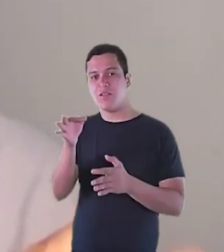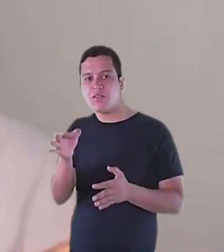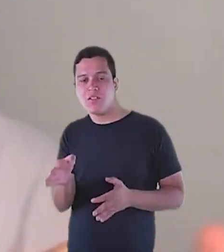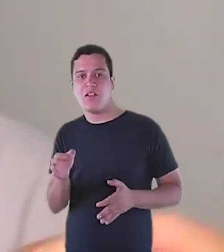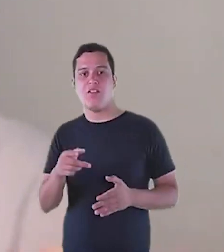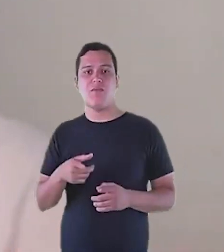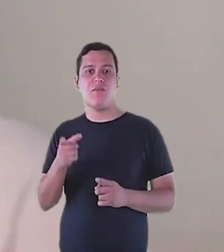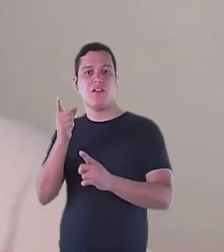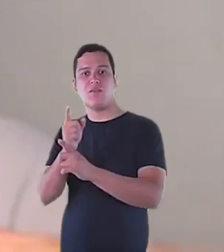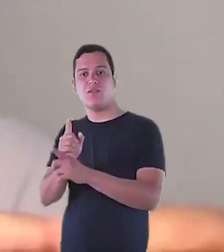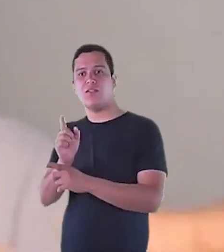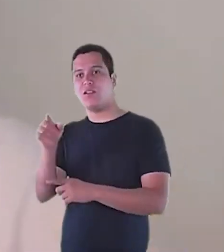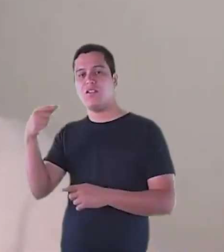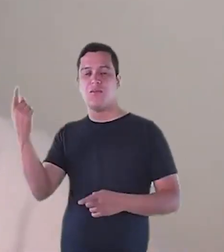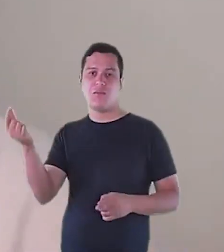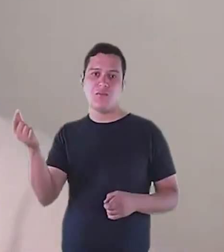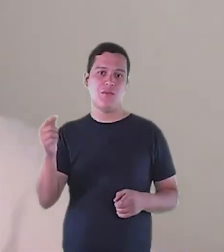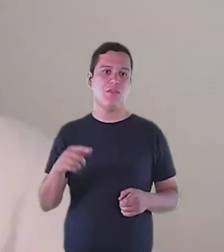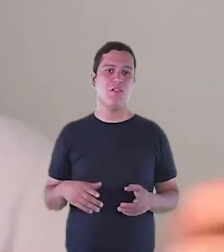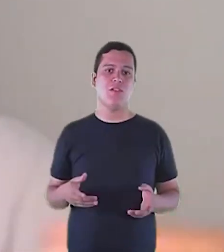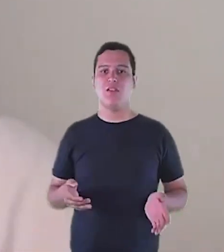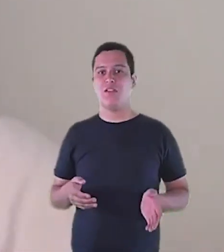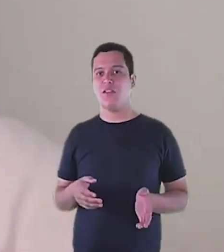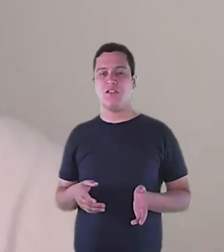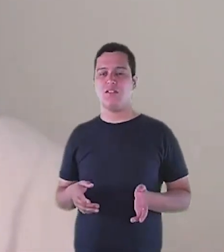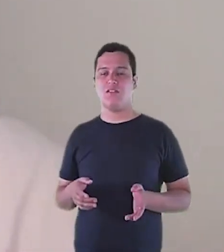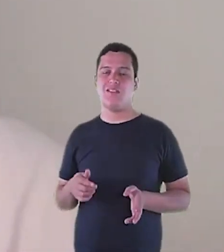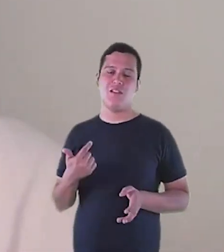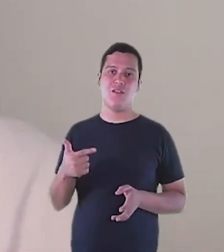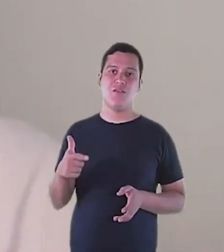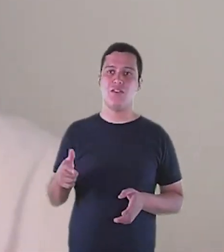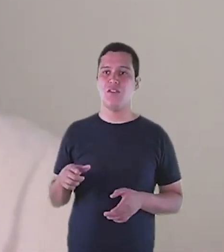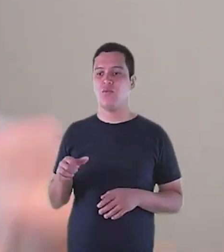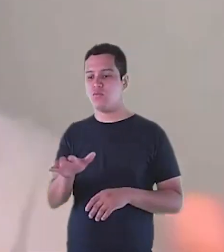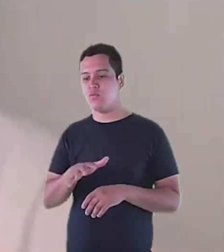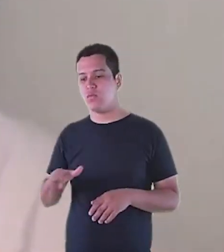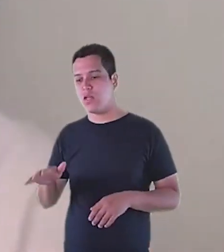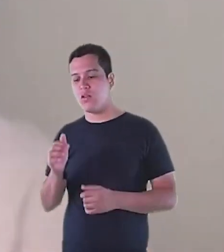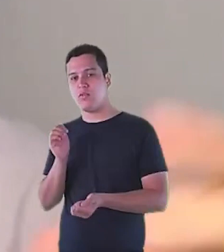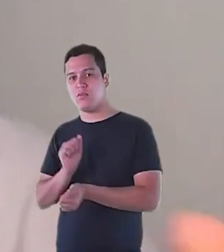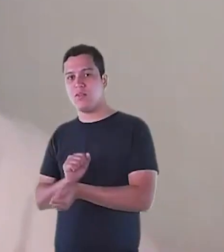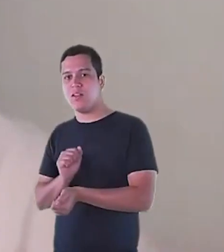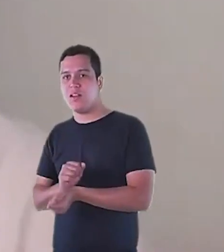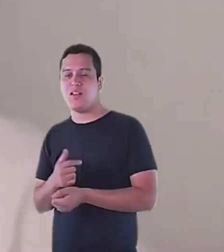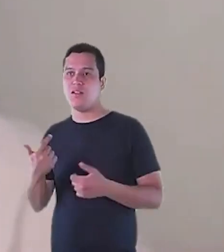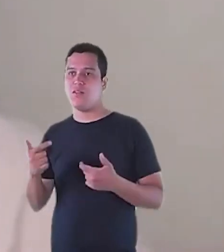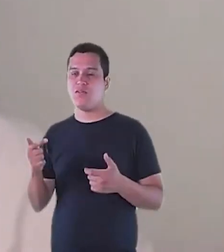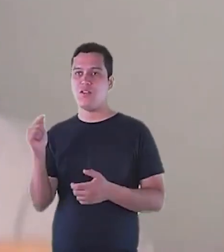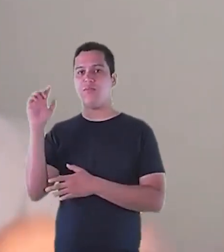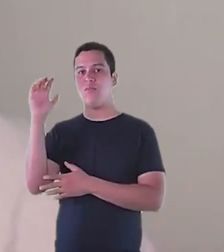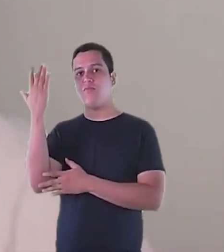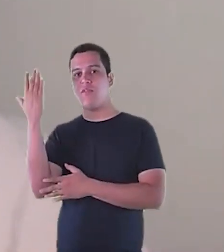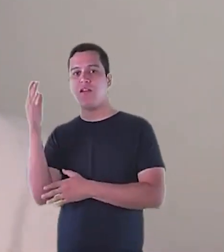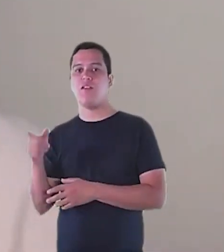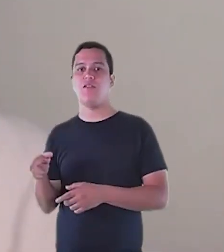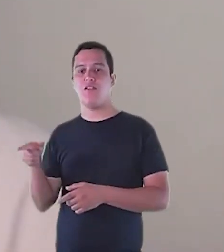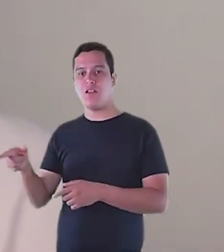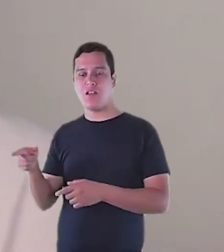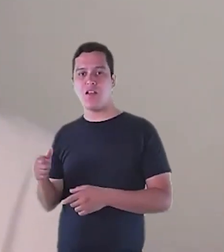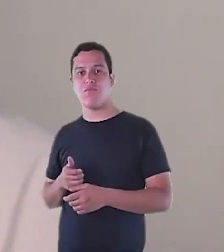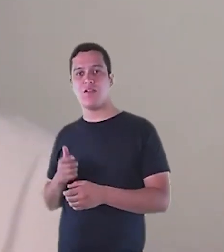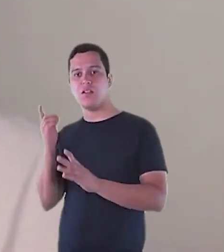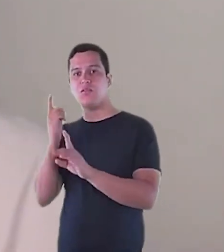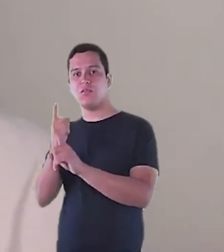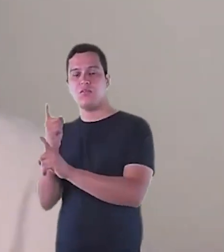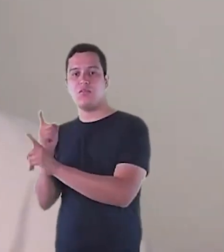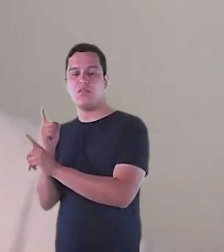o deserto do Saara, com entrepostos ao longo do litoral, com feiras, com preços, com fornecedores e compradores, como